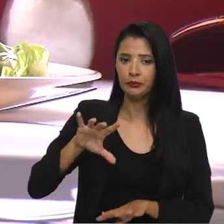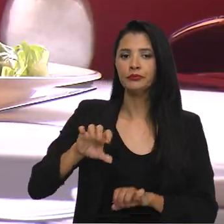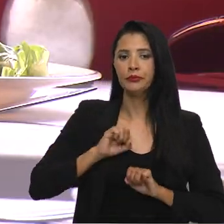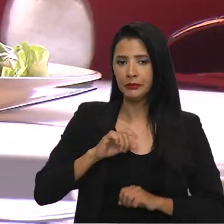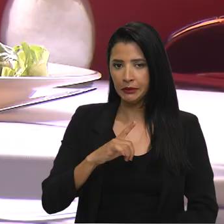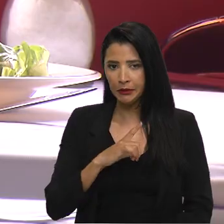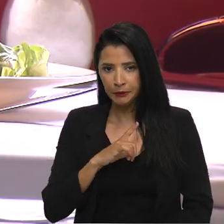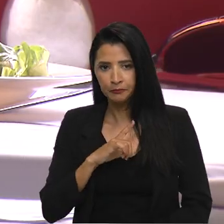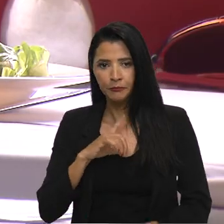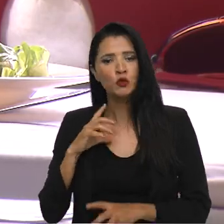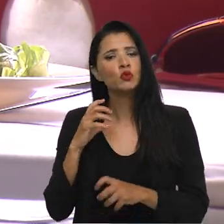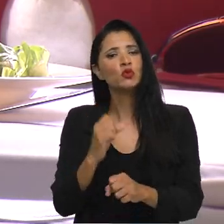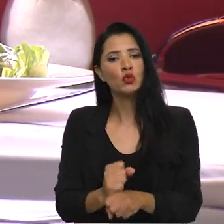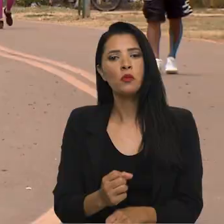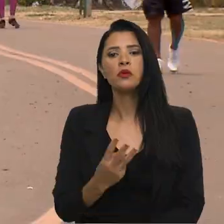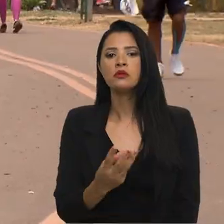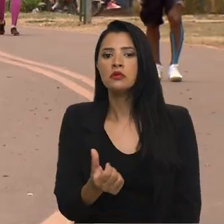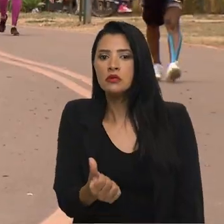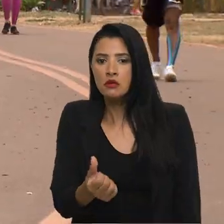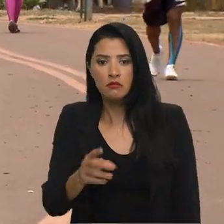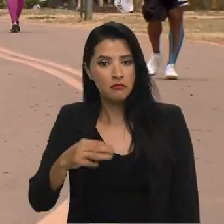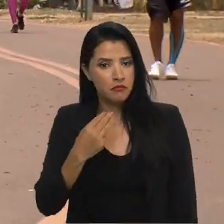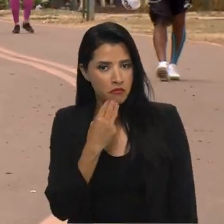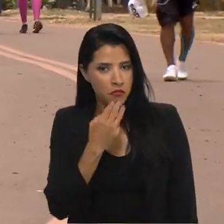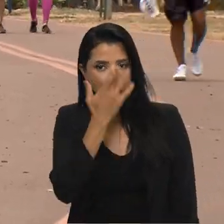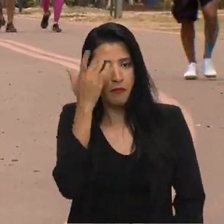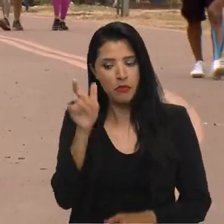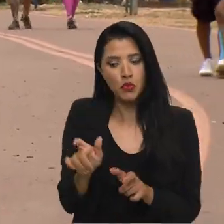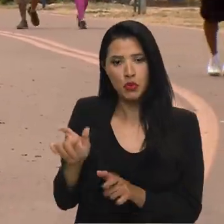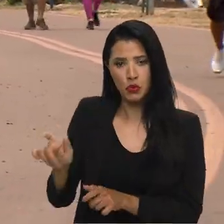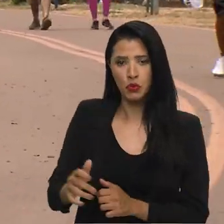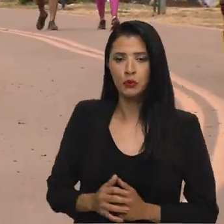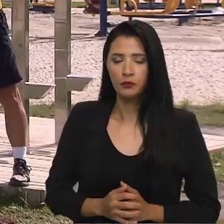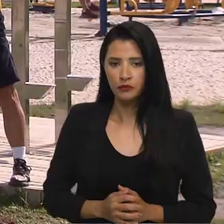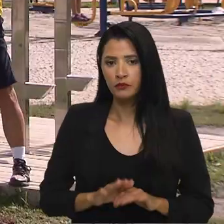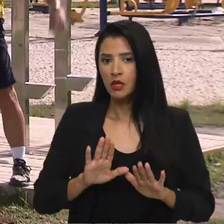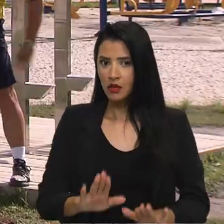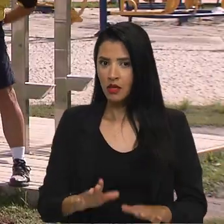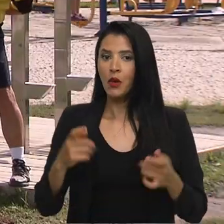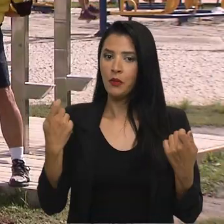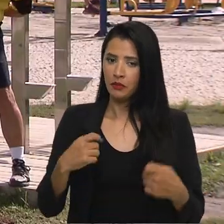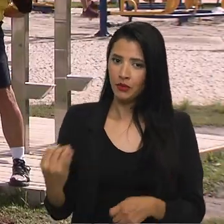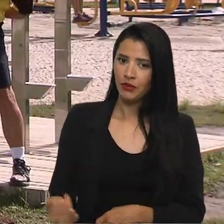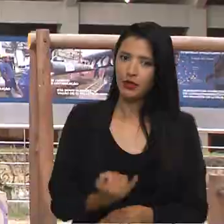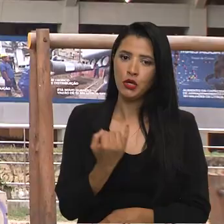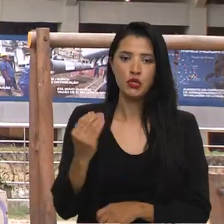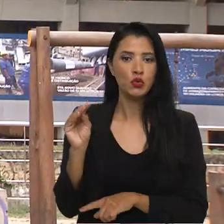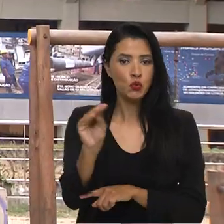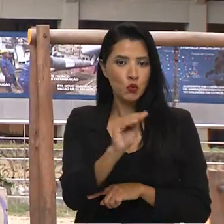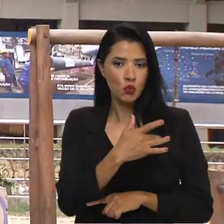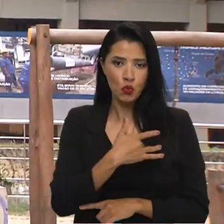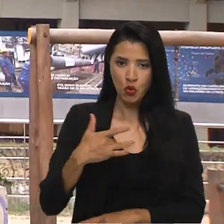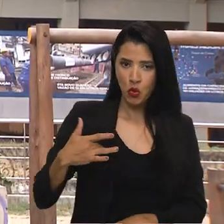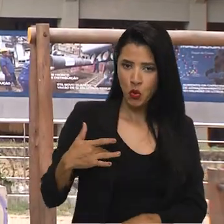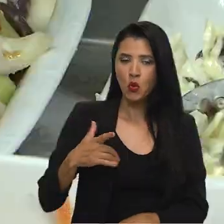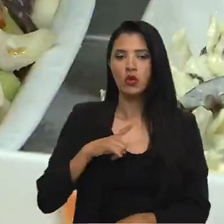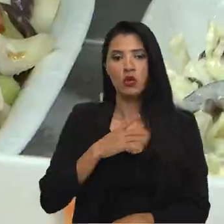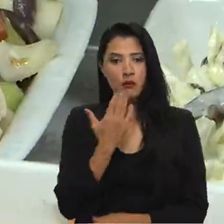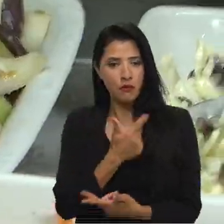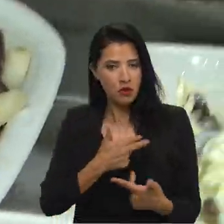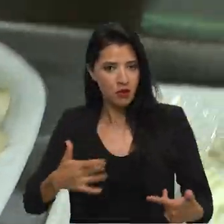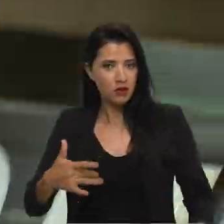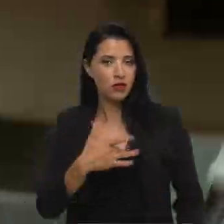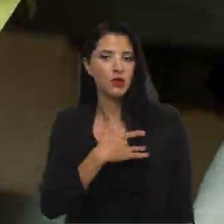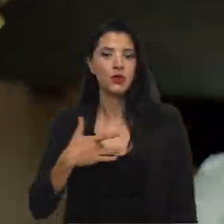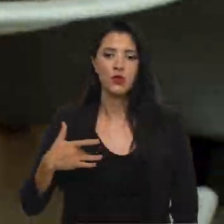população adulta brasileira, cerca de 36 milhões de pessoas. Então, é fundamental cuidar da saúde, ter